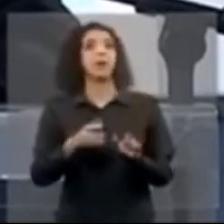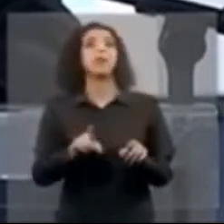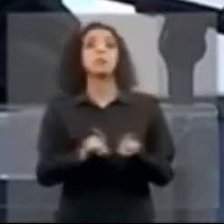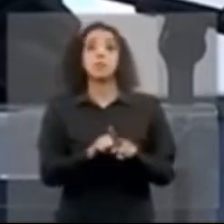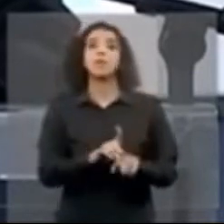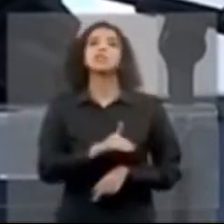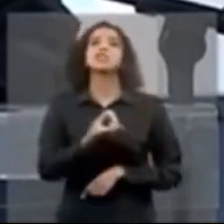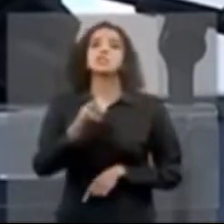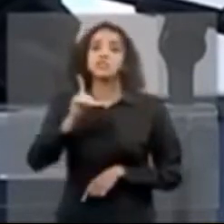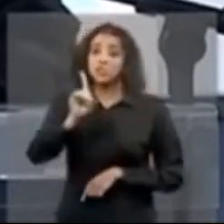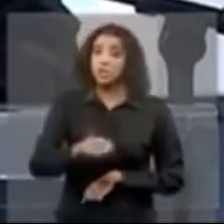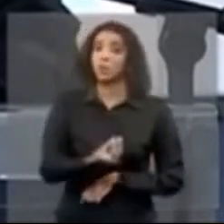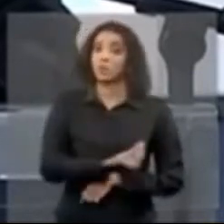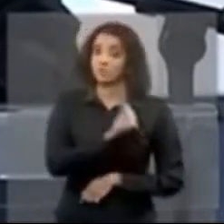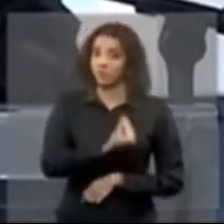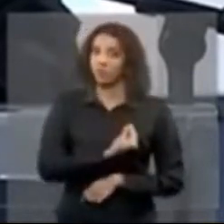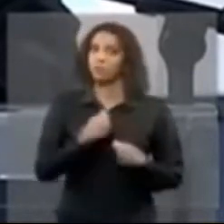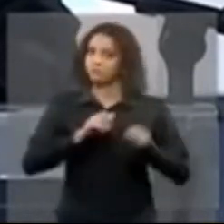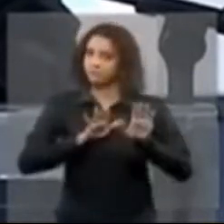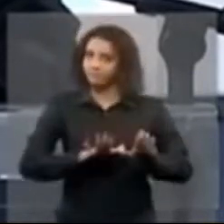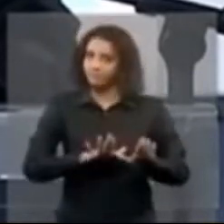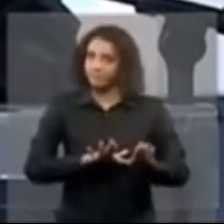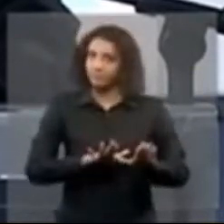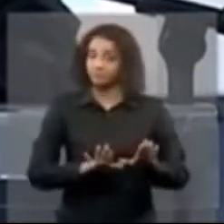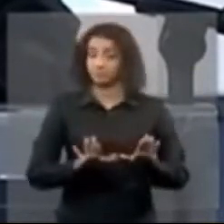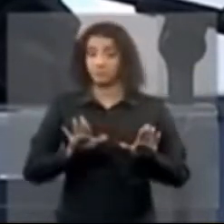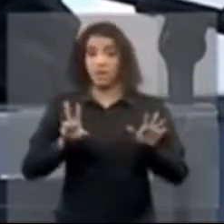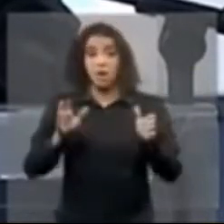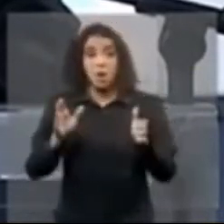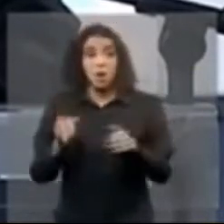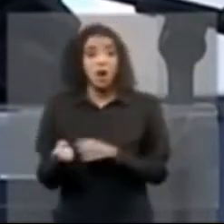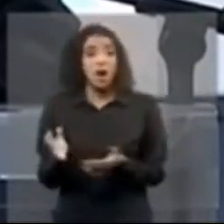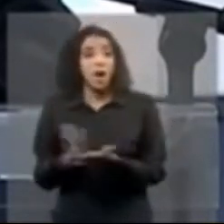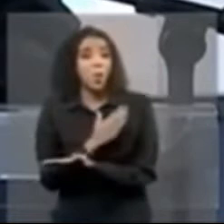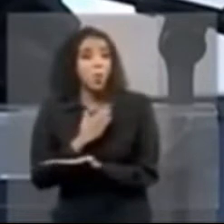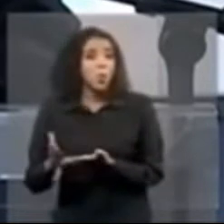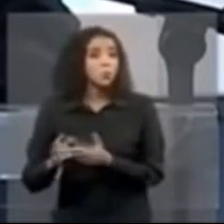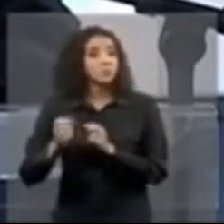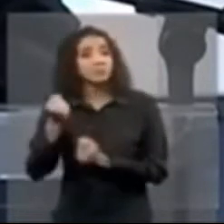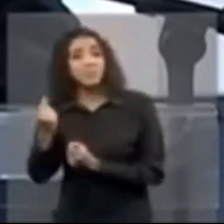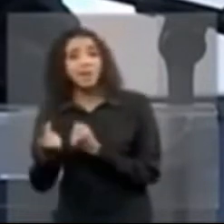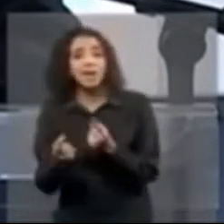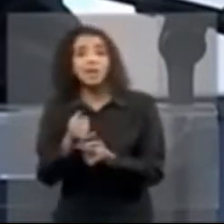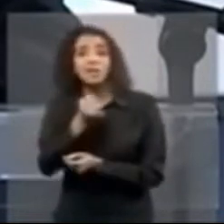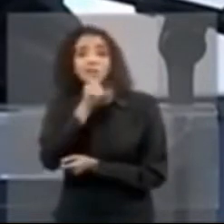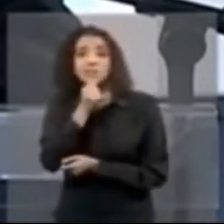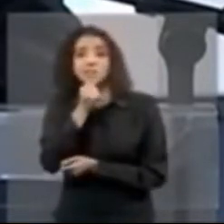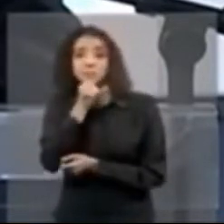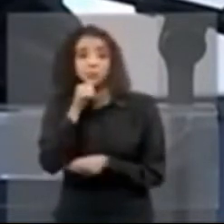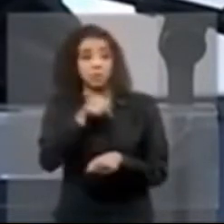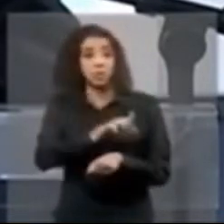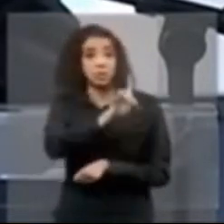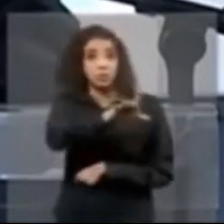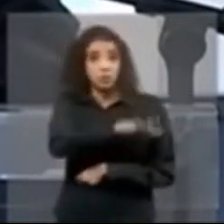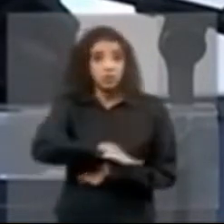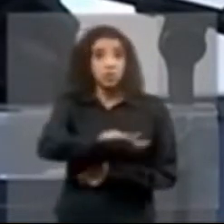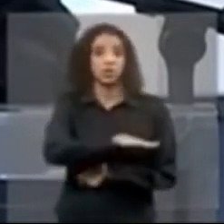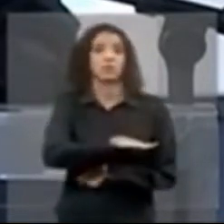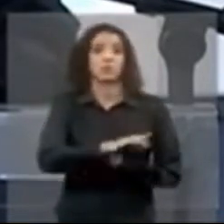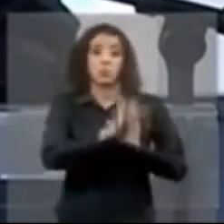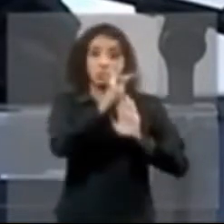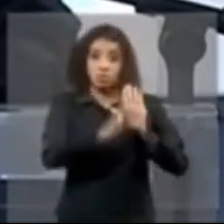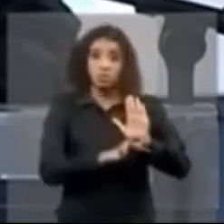vida. As únicas restrições ao direito à vida são aquelas estabelecidas no próprio direito, no próprio texto